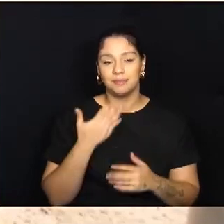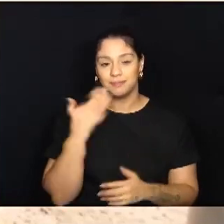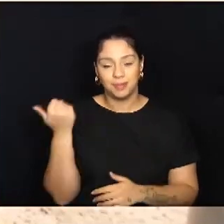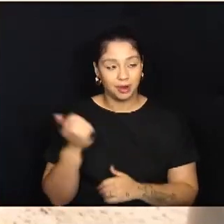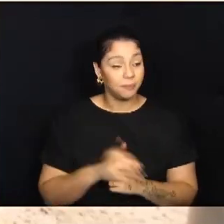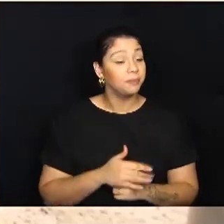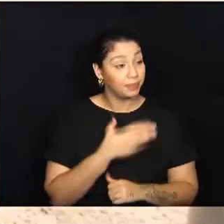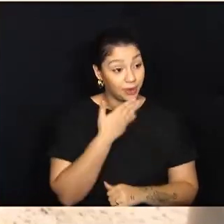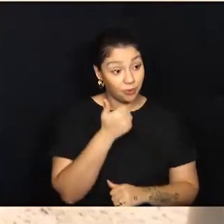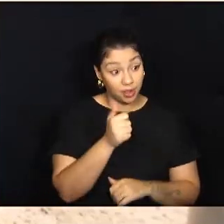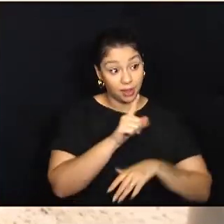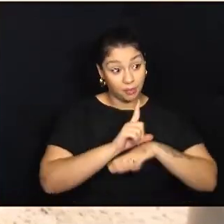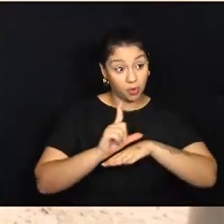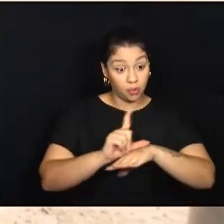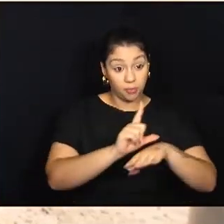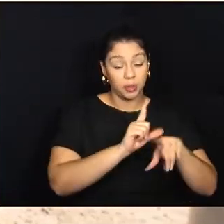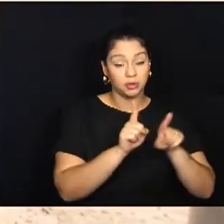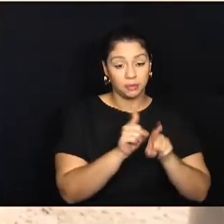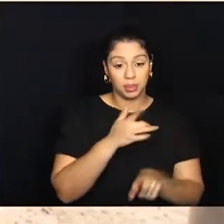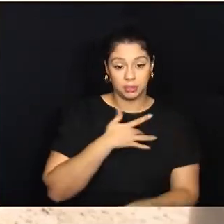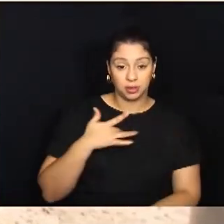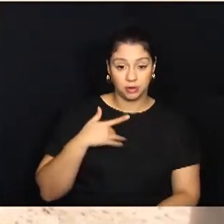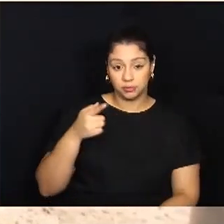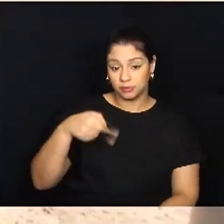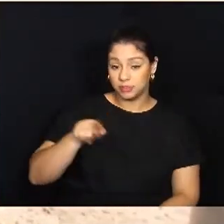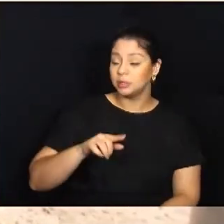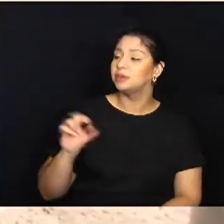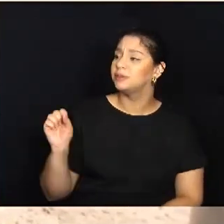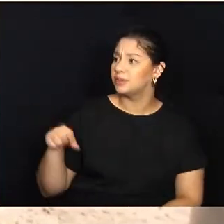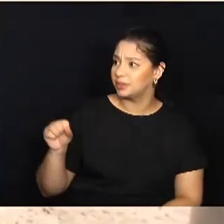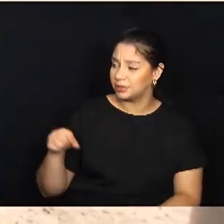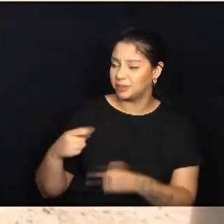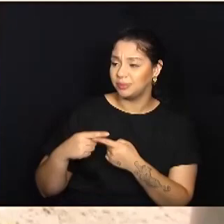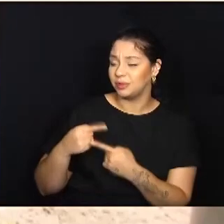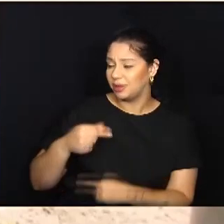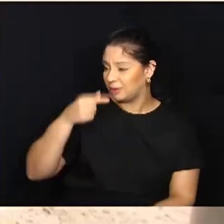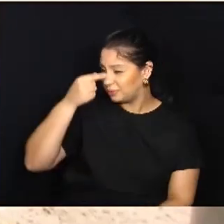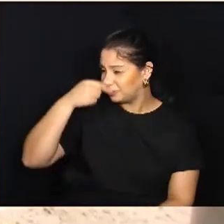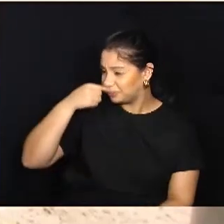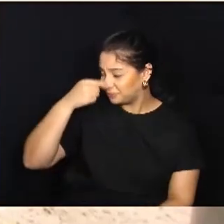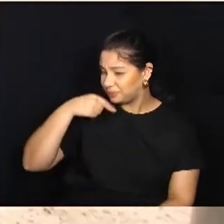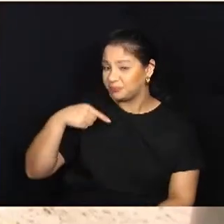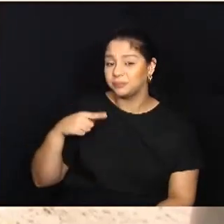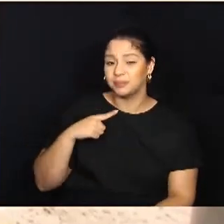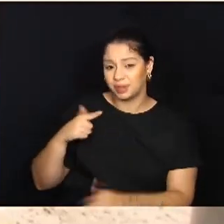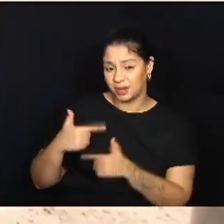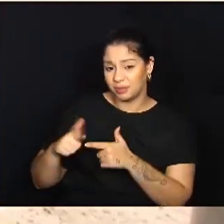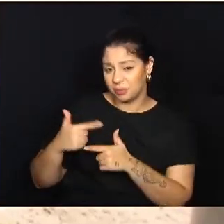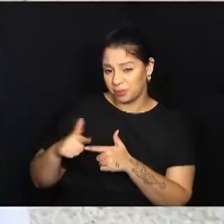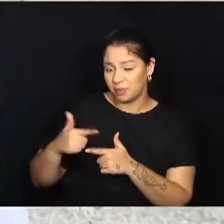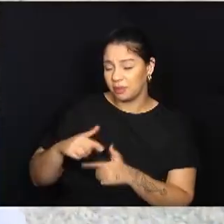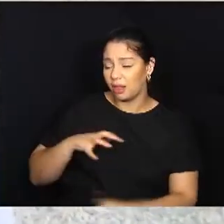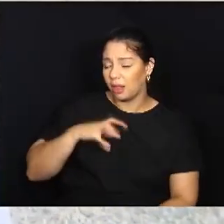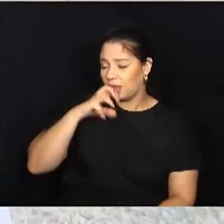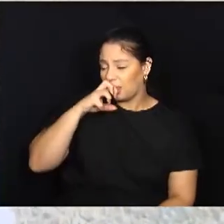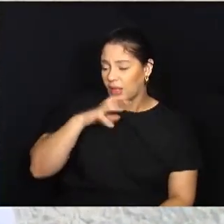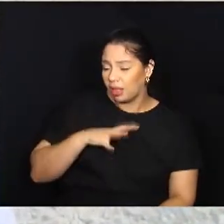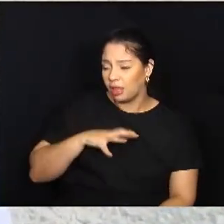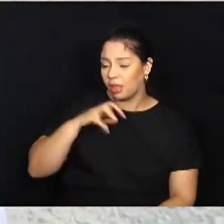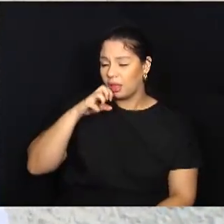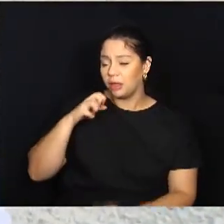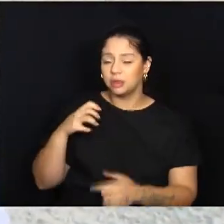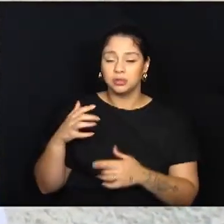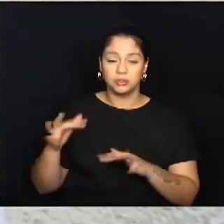comércio como para a saúde de vocês, né? Ai, com certeza, porque o nosso nariz, quem tem problema de asma, né, já sofre bastante. Aqui na região